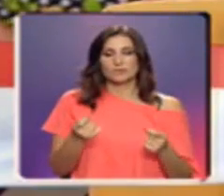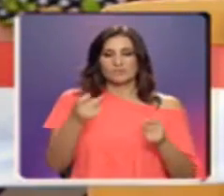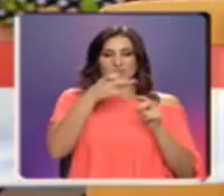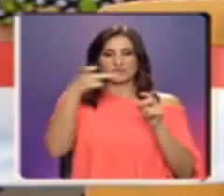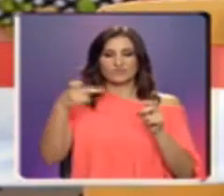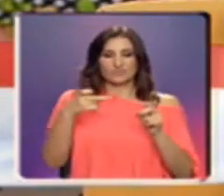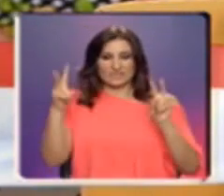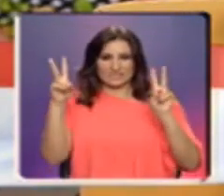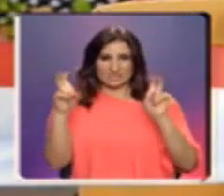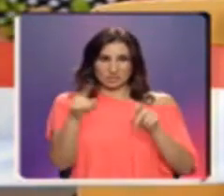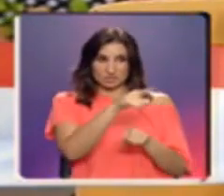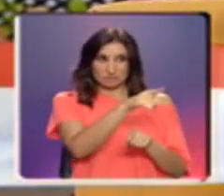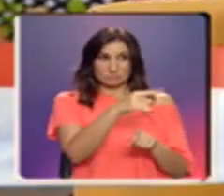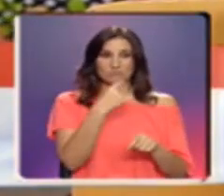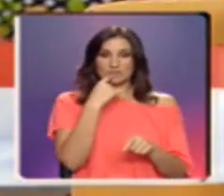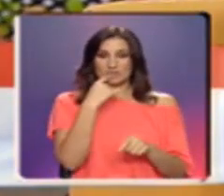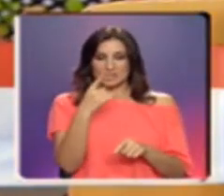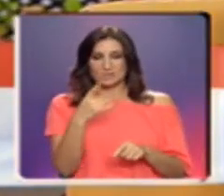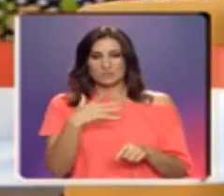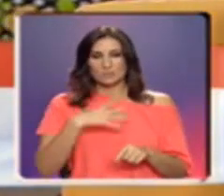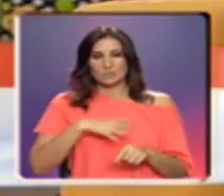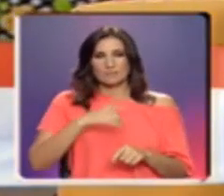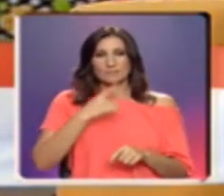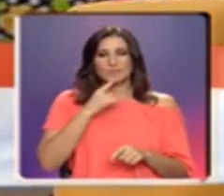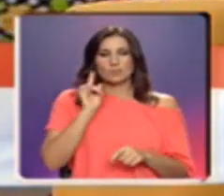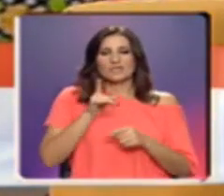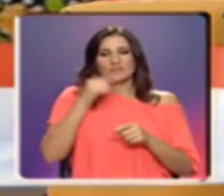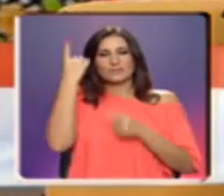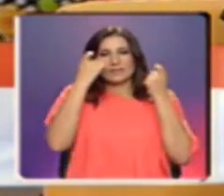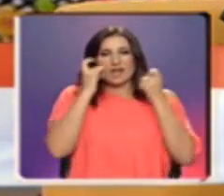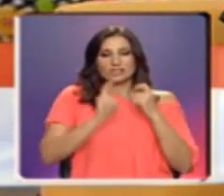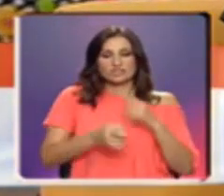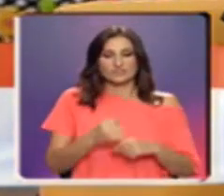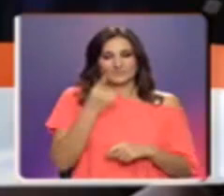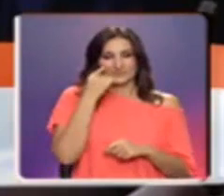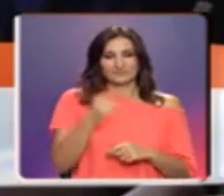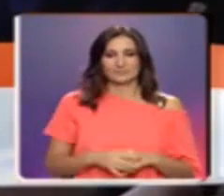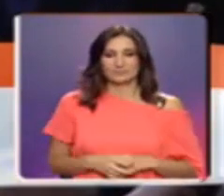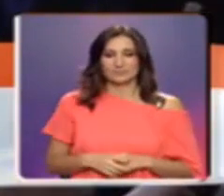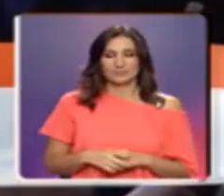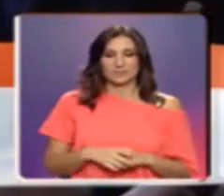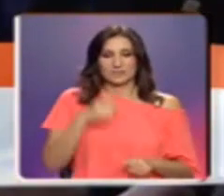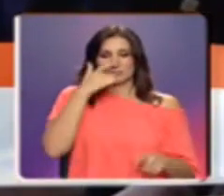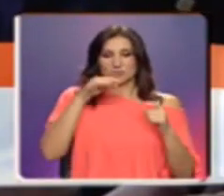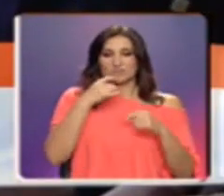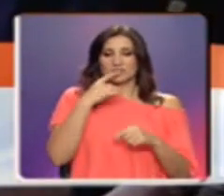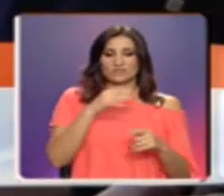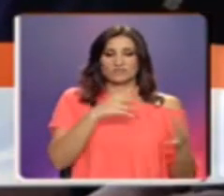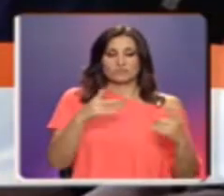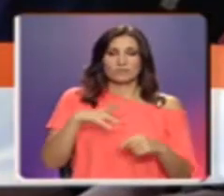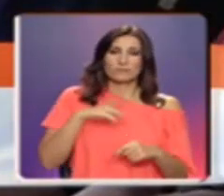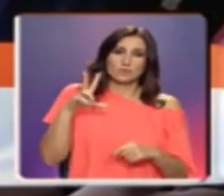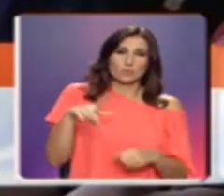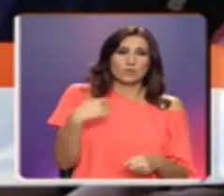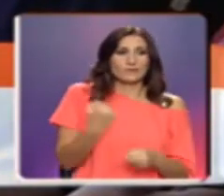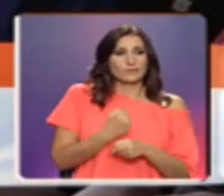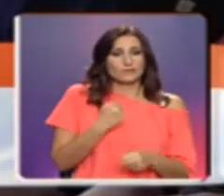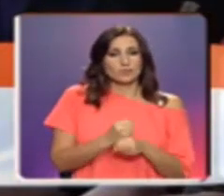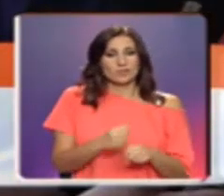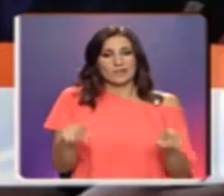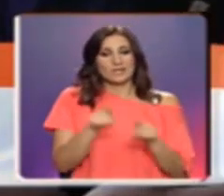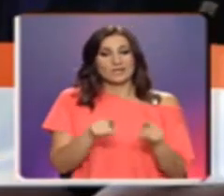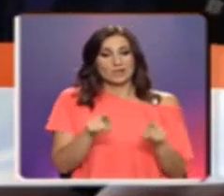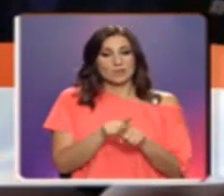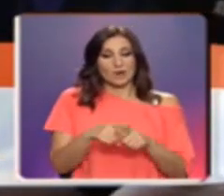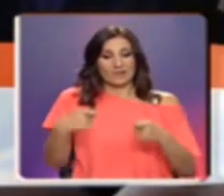suas que eu quero perceber no que é que estava a pensar nessa altura. Na gíria popular, o futebol português funciona como aquele